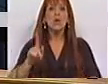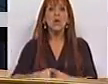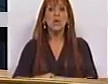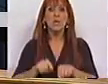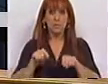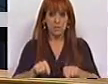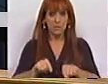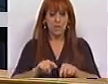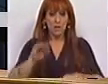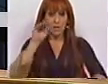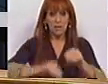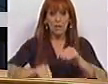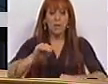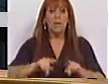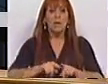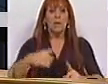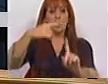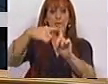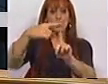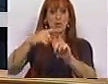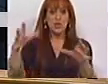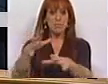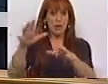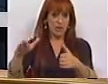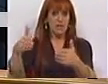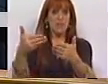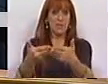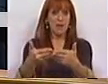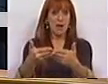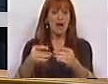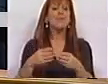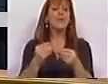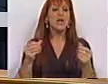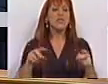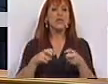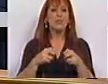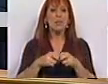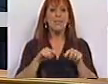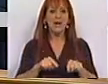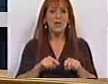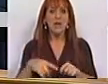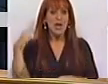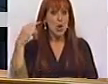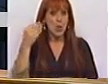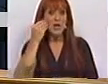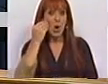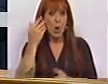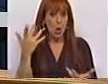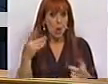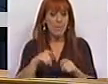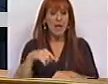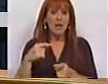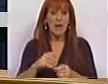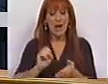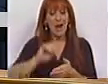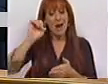com a votação positiva da maioria, de resolver este problema. E a única maneira é